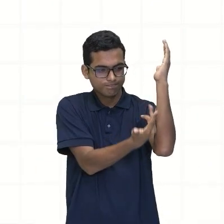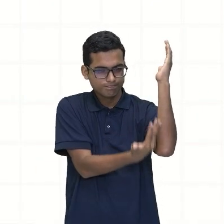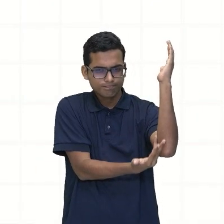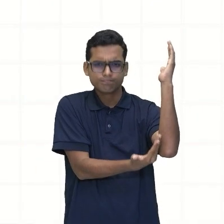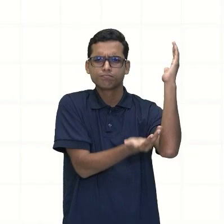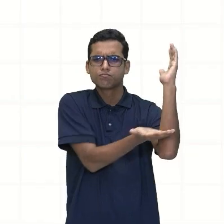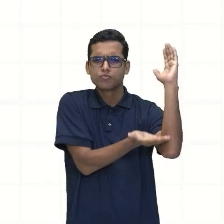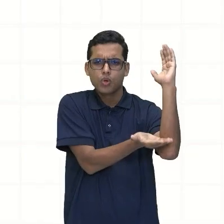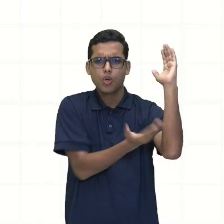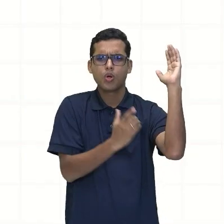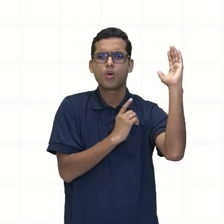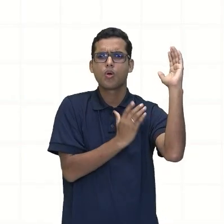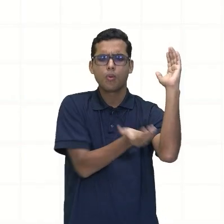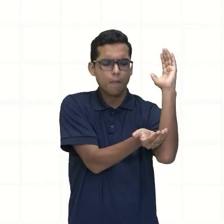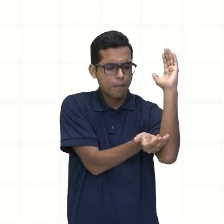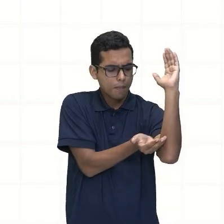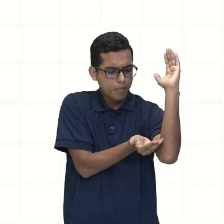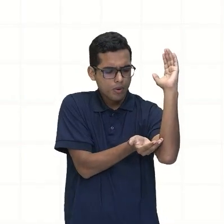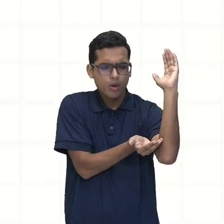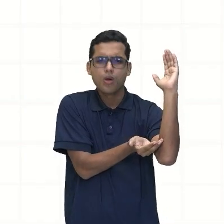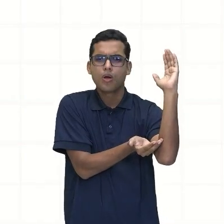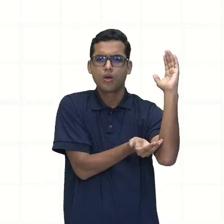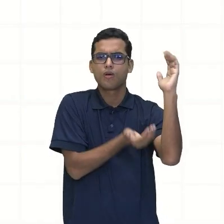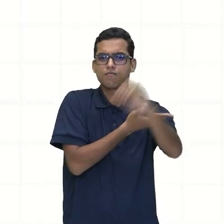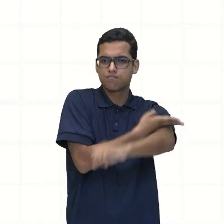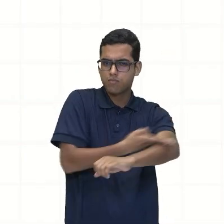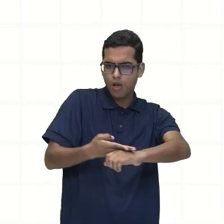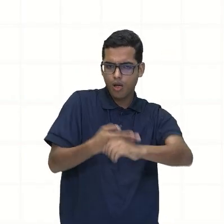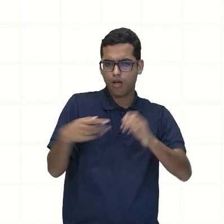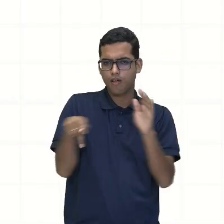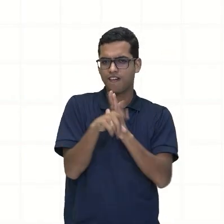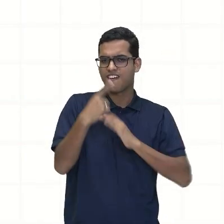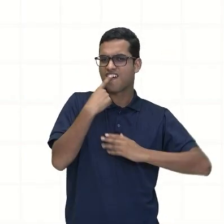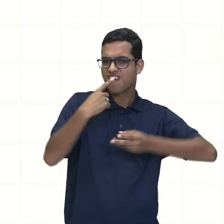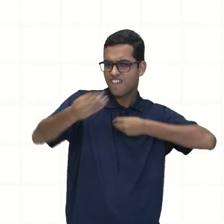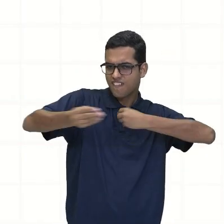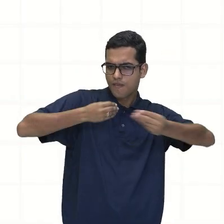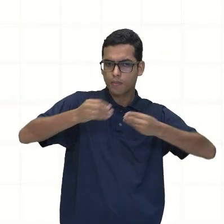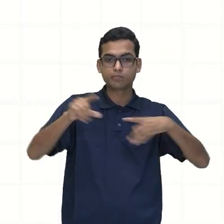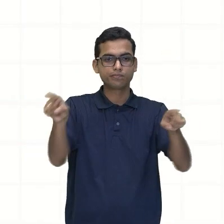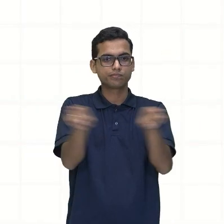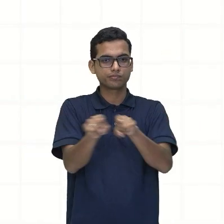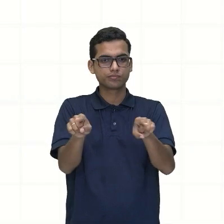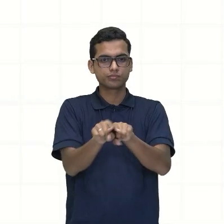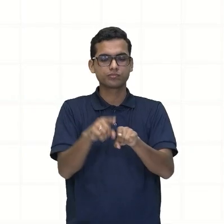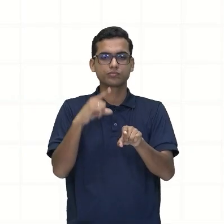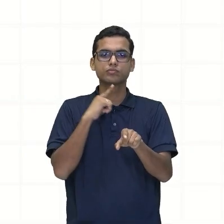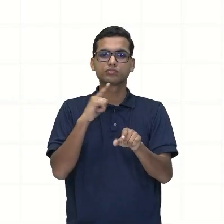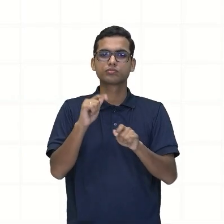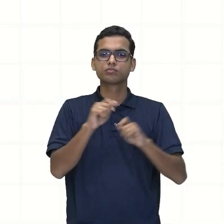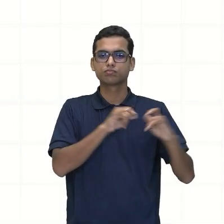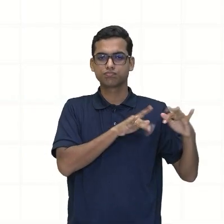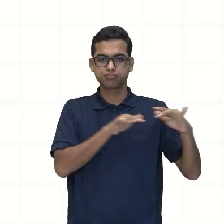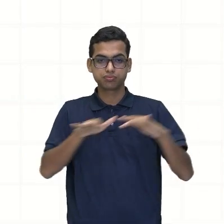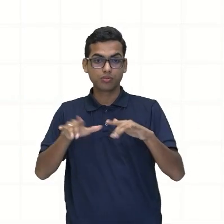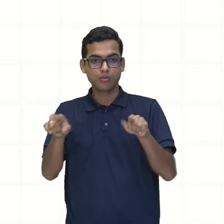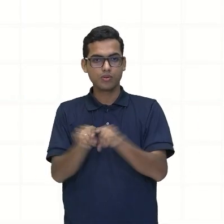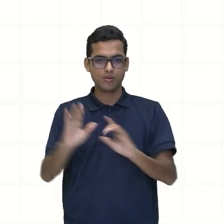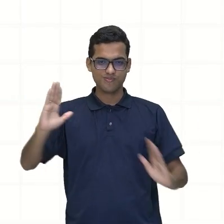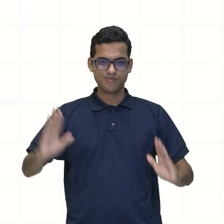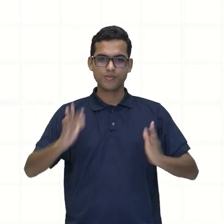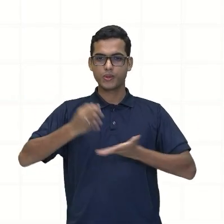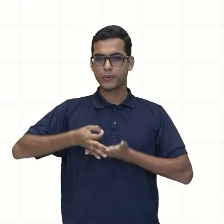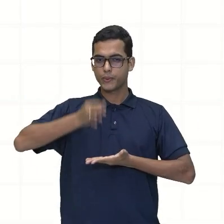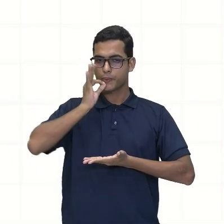também o auge da economia cafeeira, isso também vai modificar esses fluxos migratórios acontecendo dentro